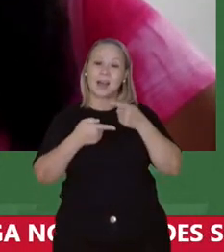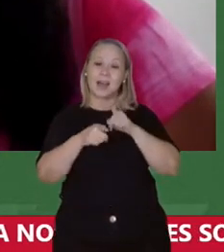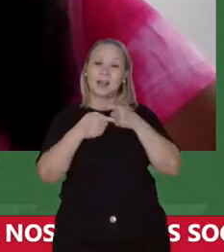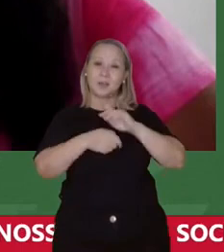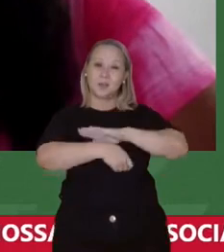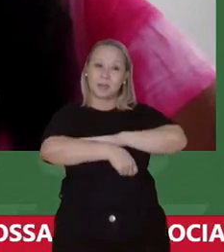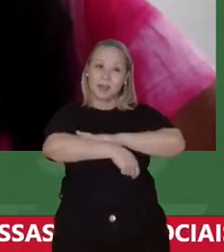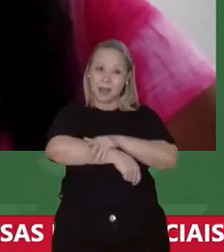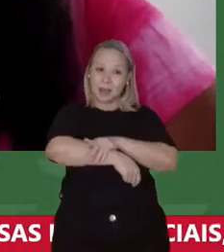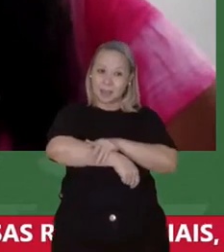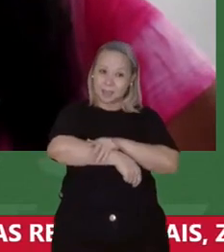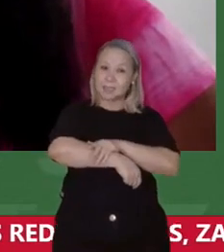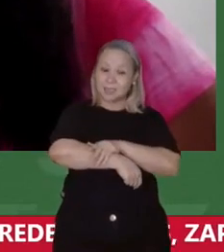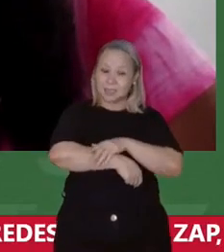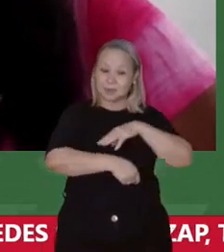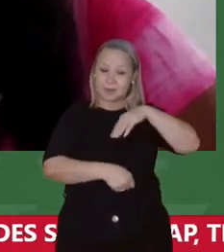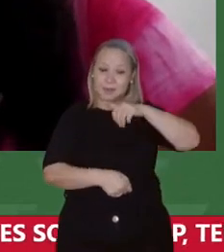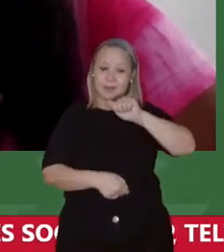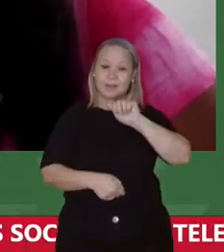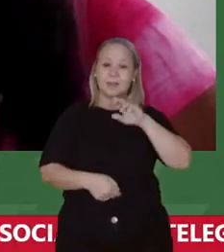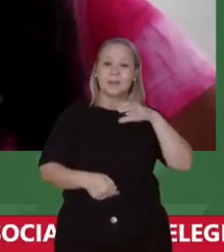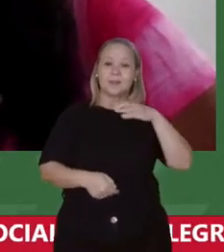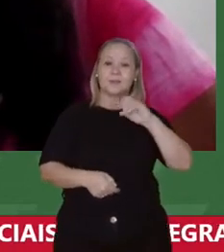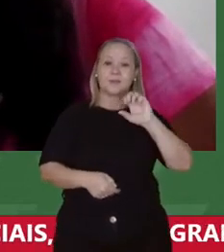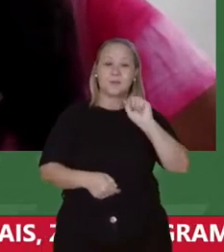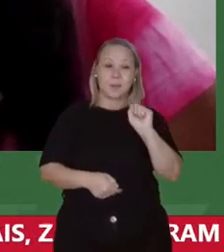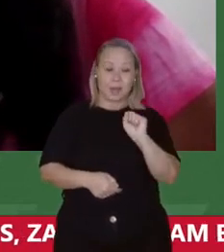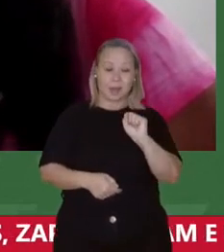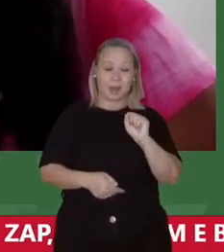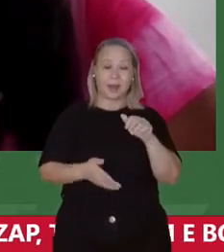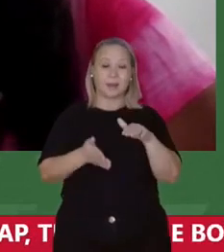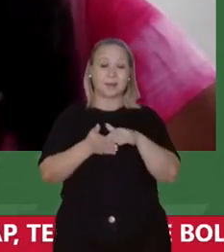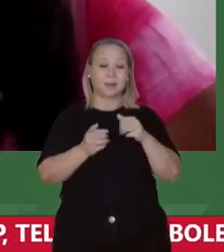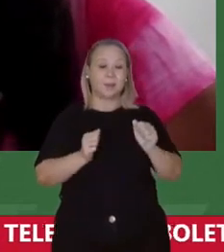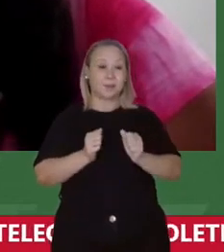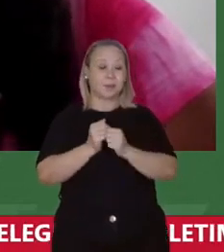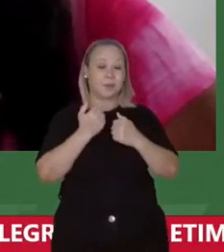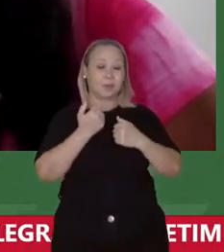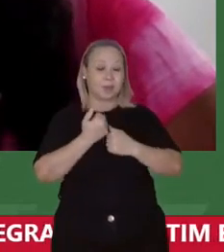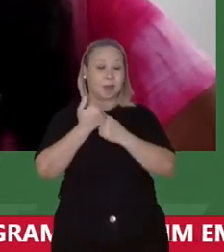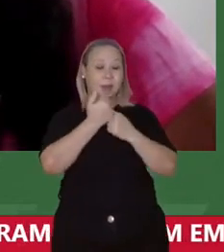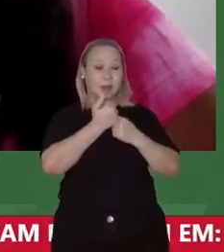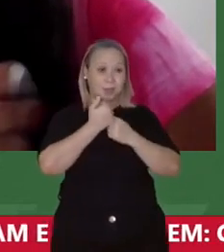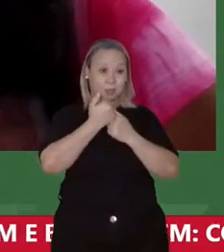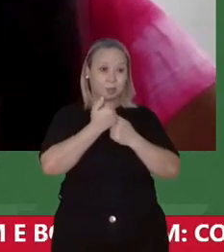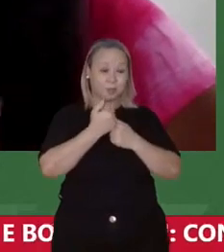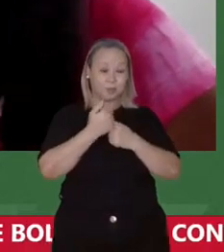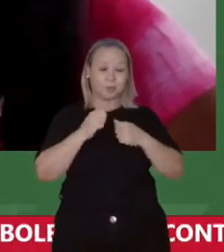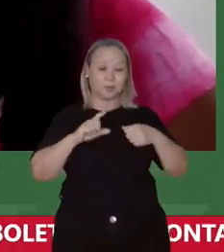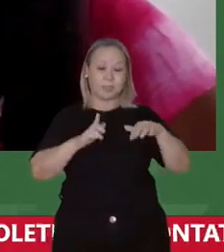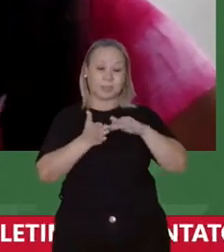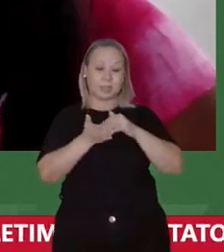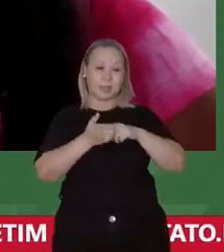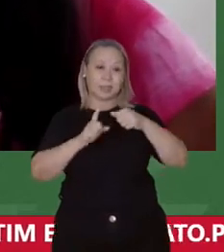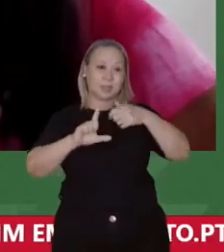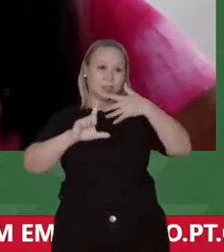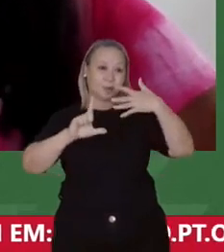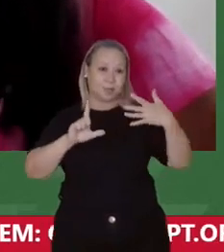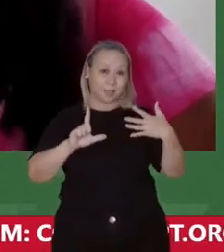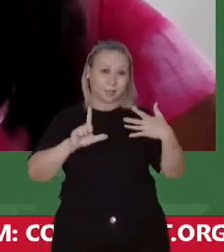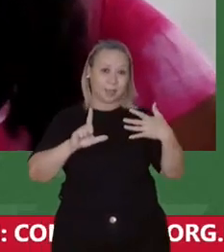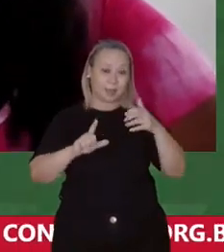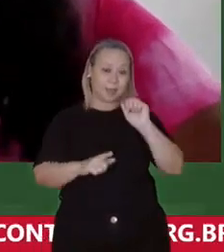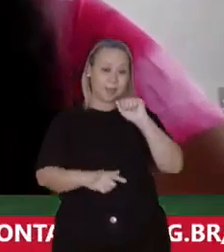Martins Chagas, e o nosso adjunto da Secretaria LGBT, Renan Ridley. Boa noite para todo mundo que está nos